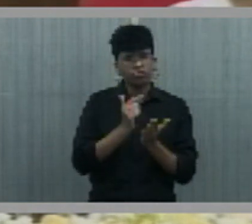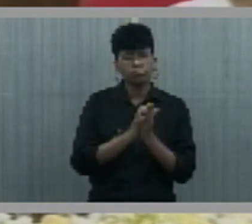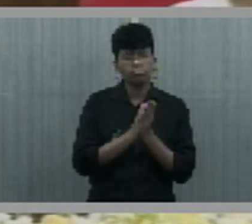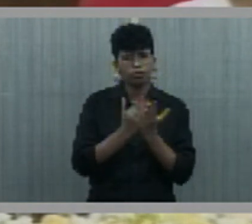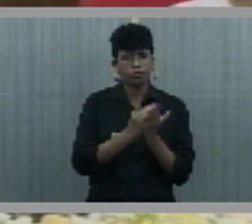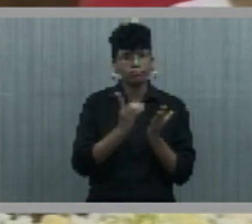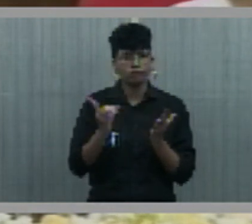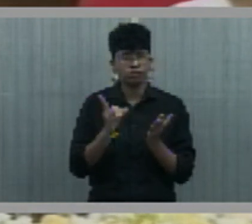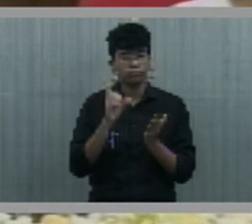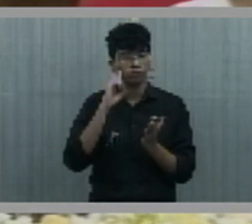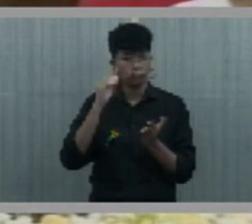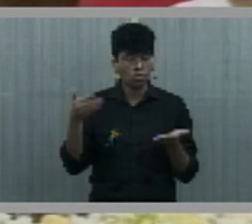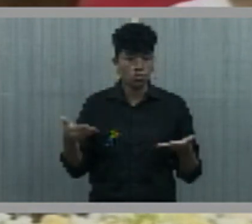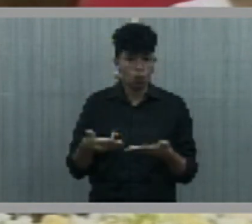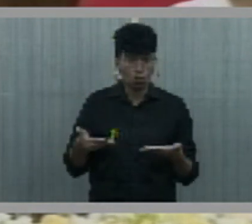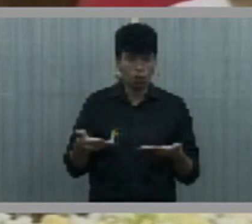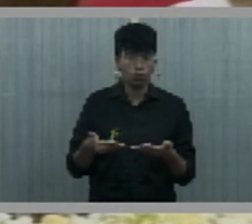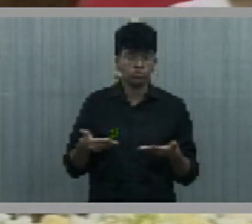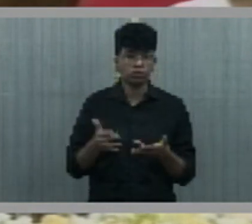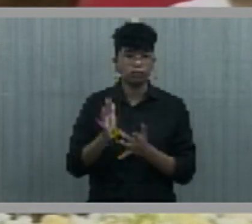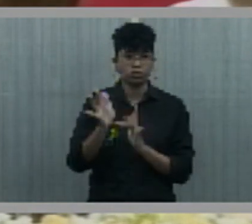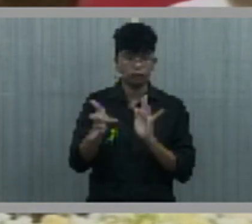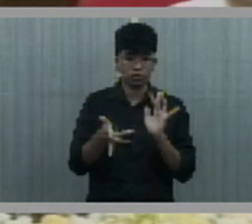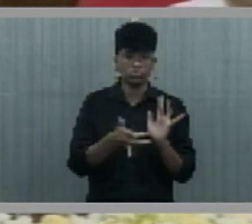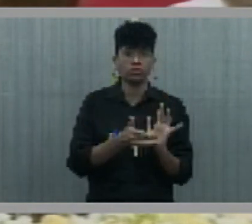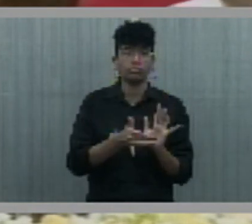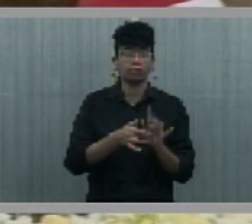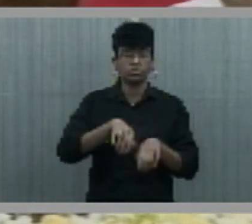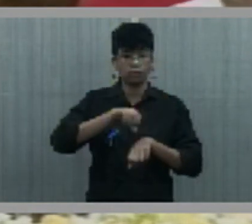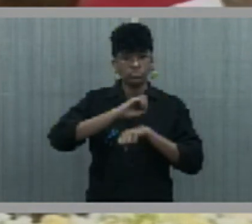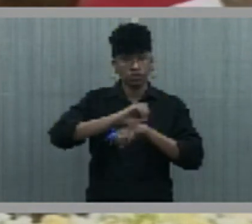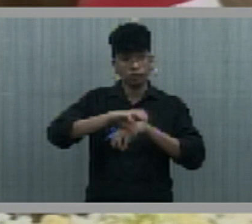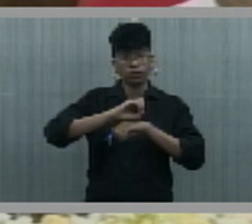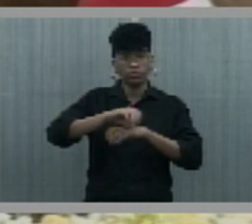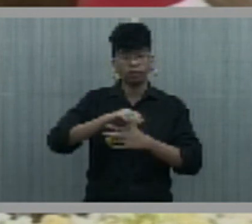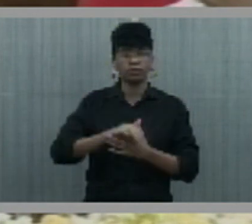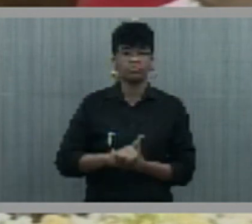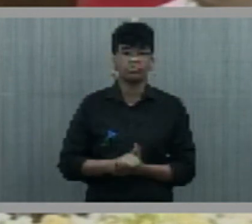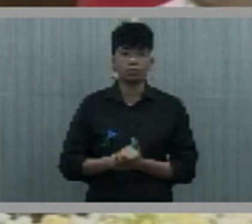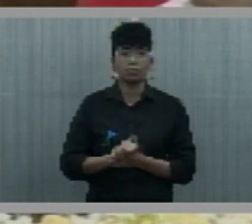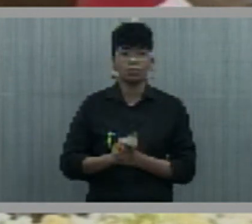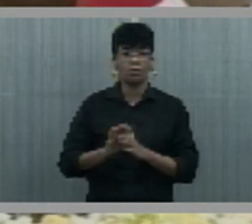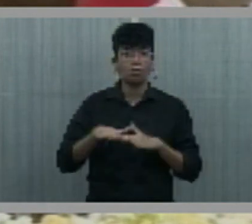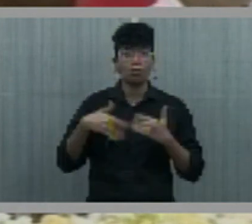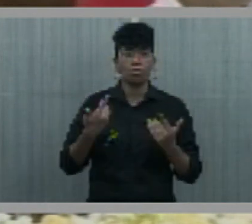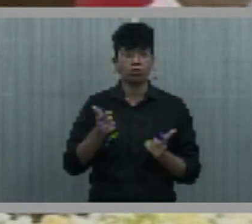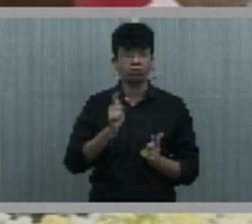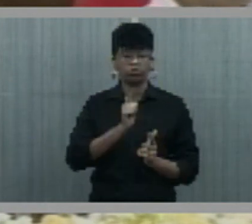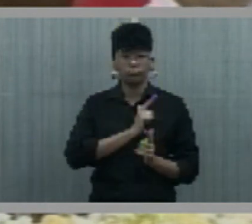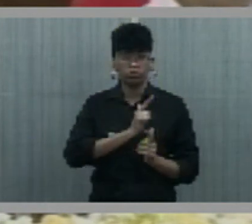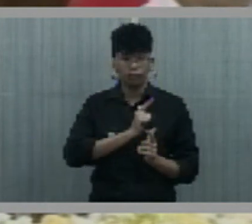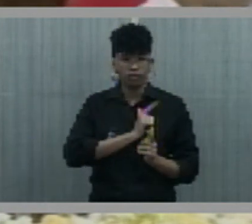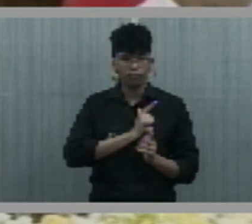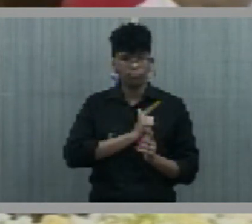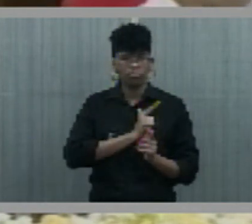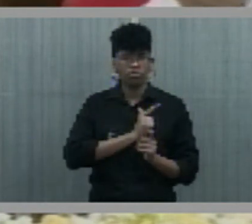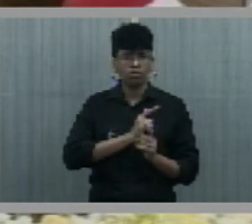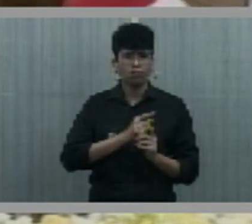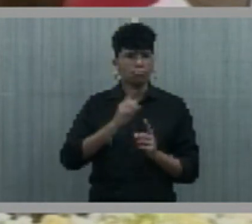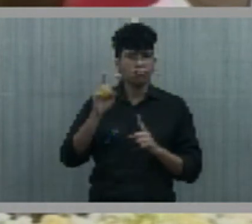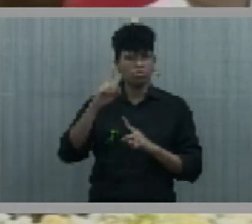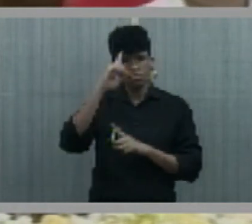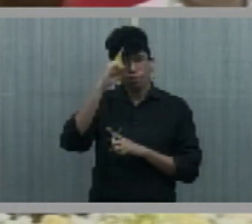apresenta no dia de hoje, Jesus nos ensina: quando tiverdes feito tudo o que vos